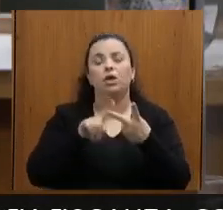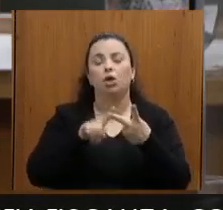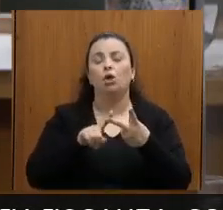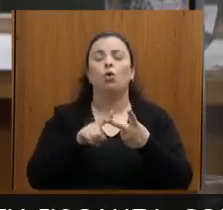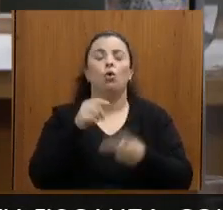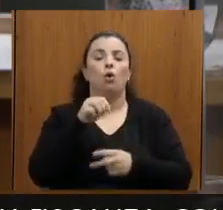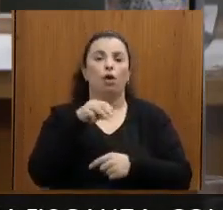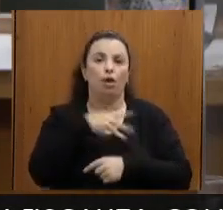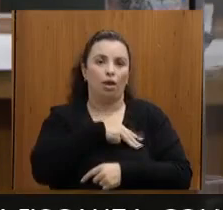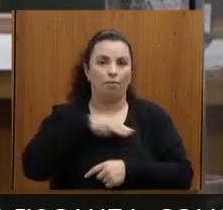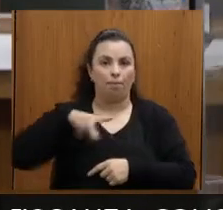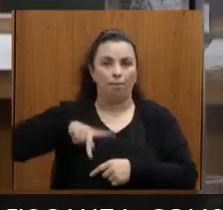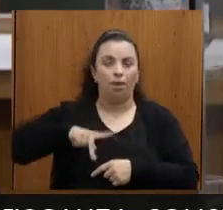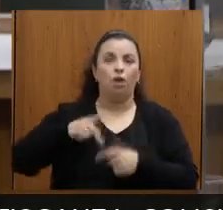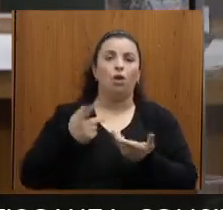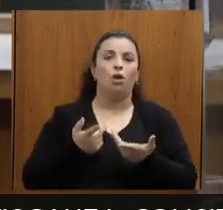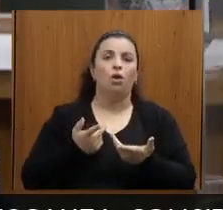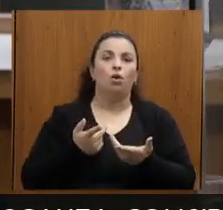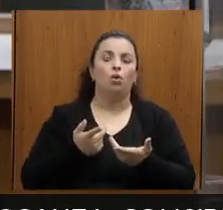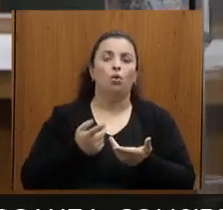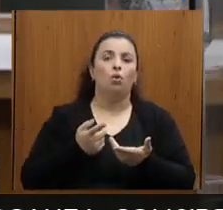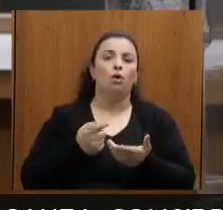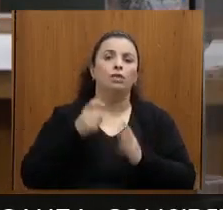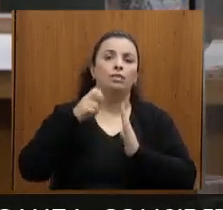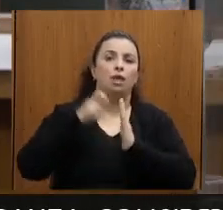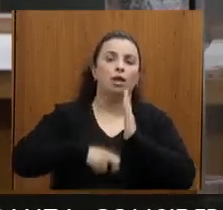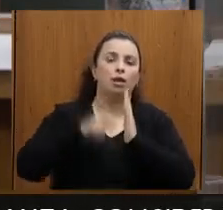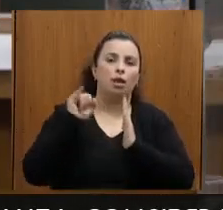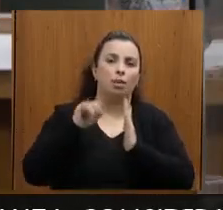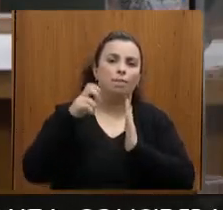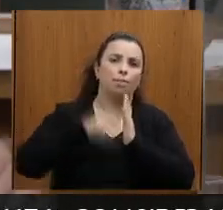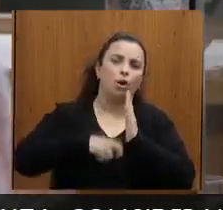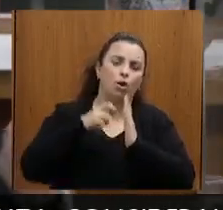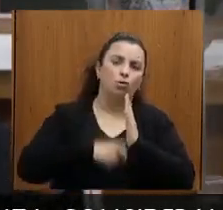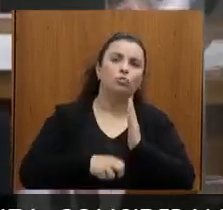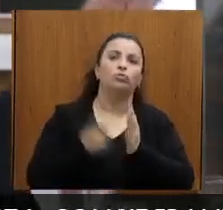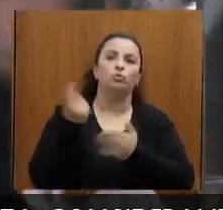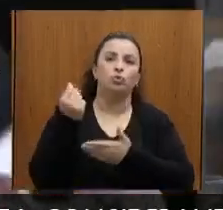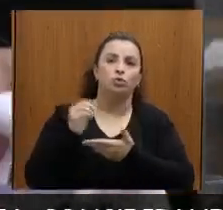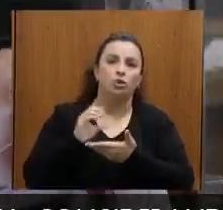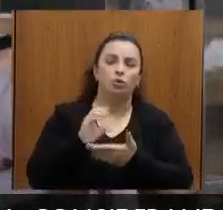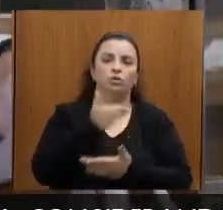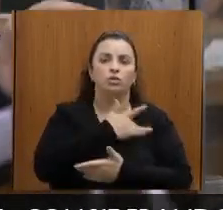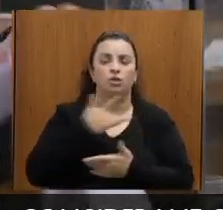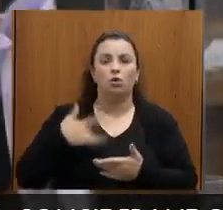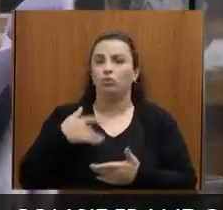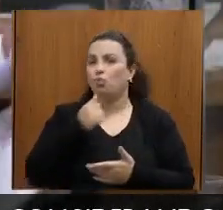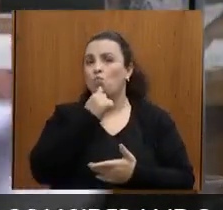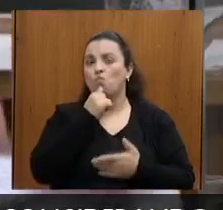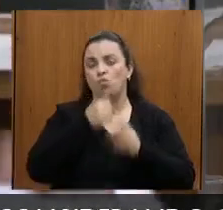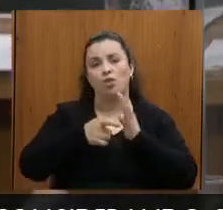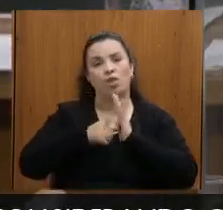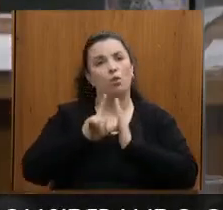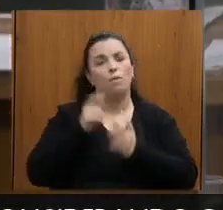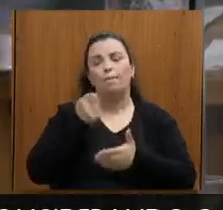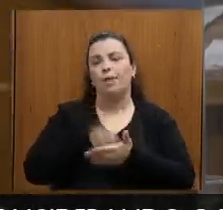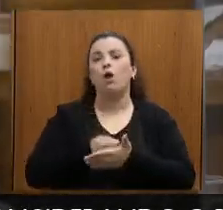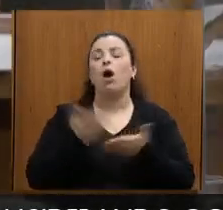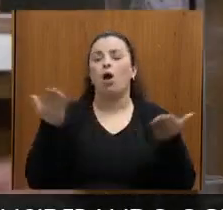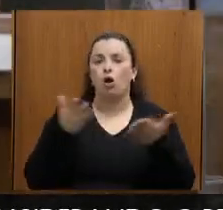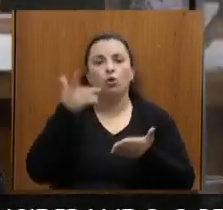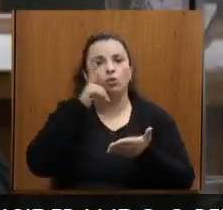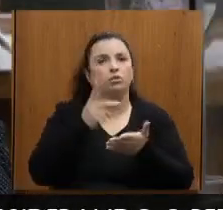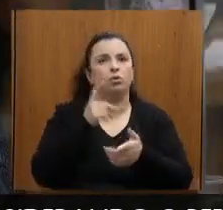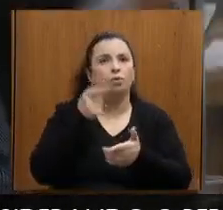o repasse de impostos dos recursos da saúde também, que não tinham sido realizados anteriormente. Pode passar, por favor.